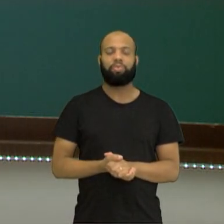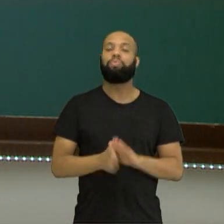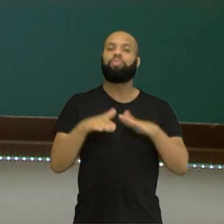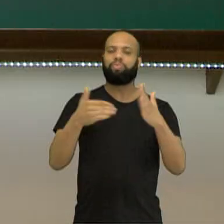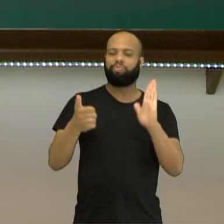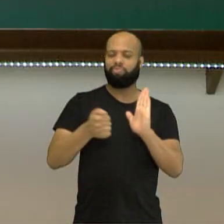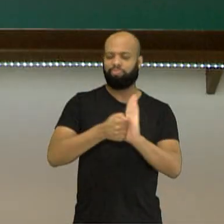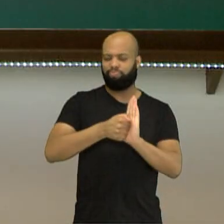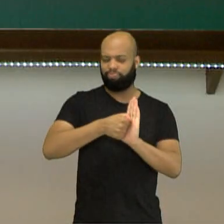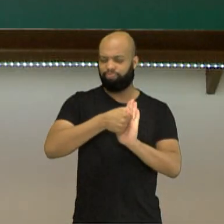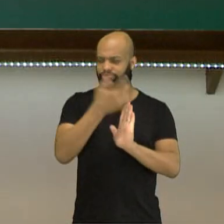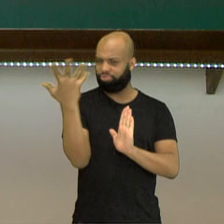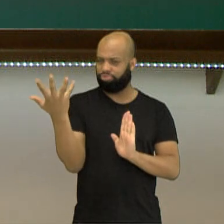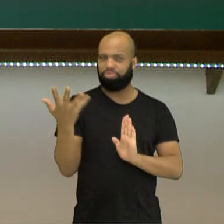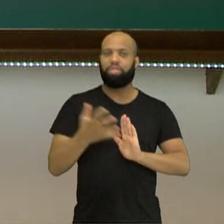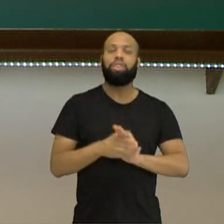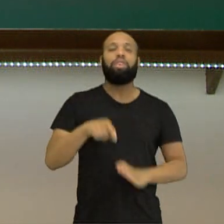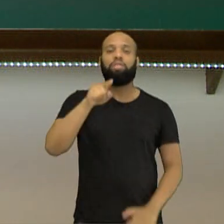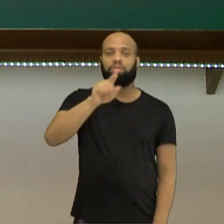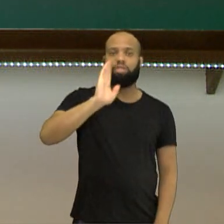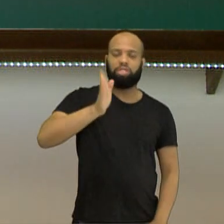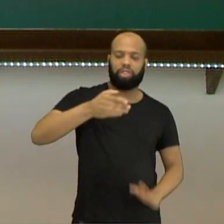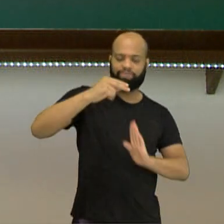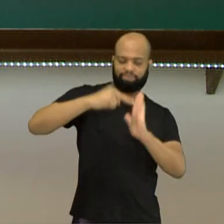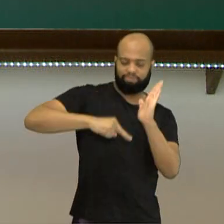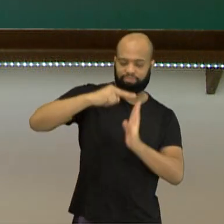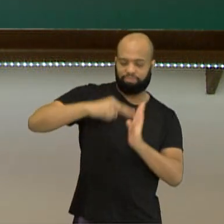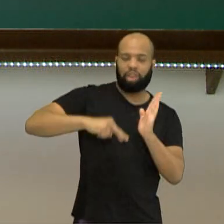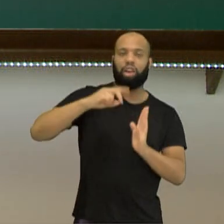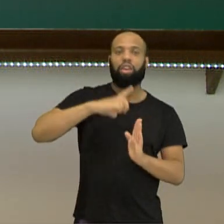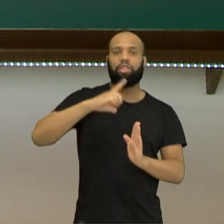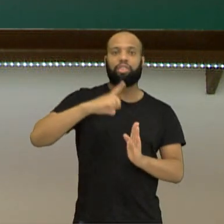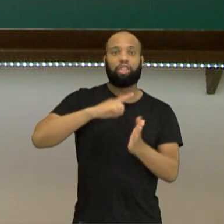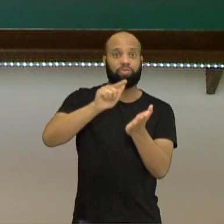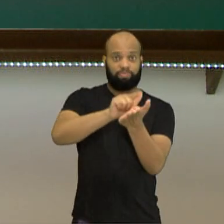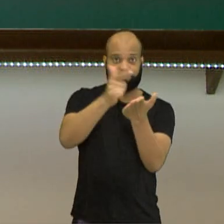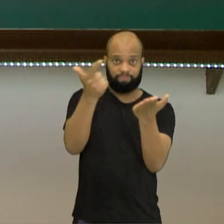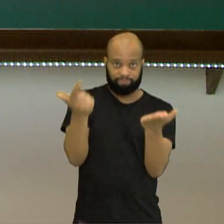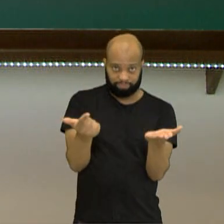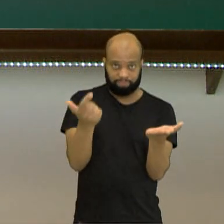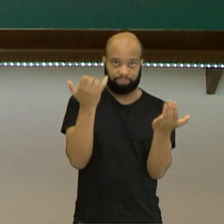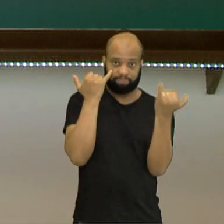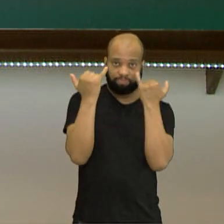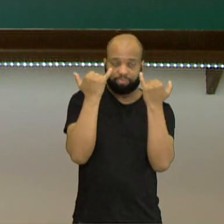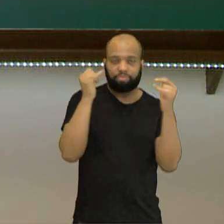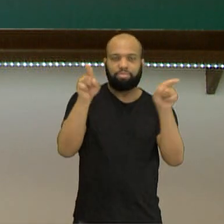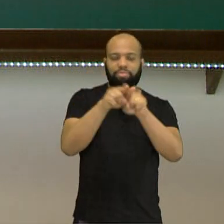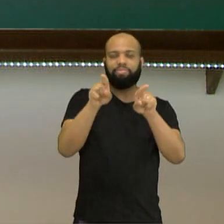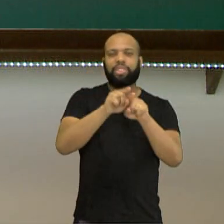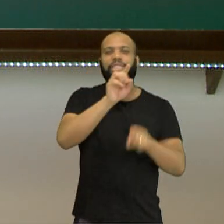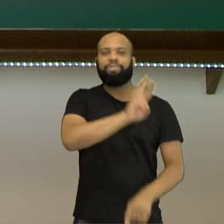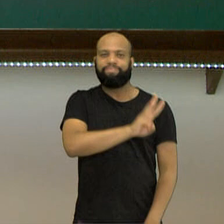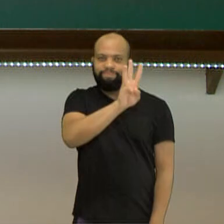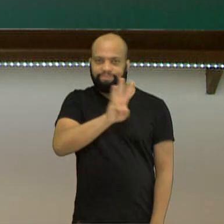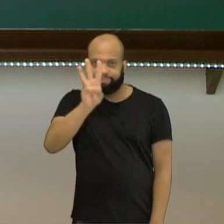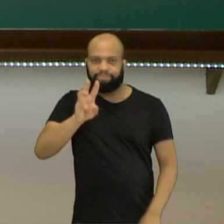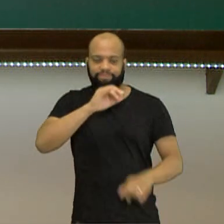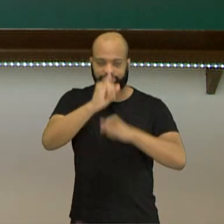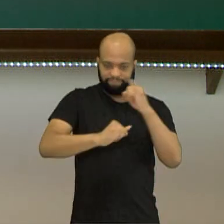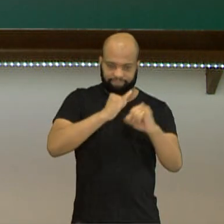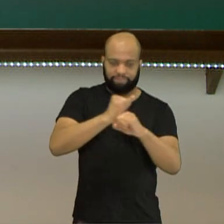Quantas vezes, meu querido, minha querida, você já leu uma matéria numa página de jornal, na internet, em uma